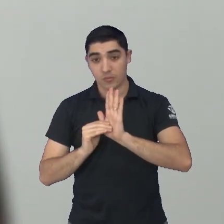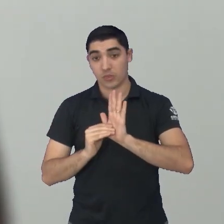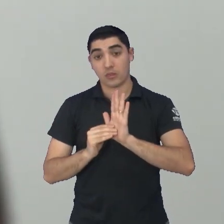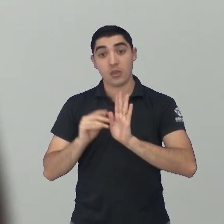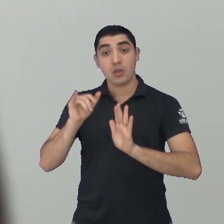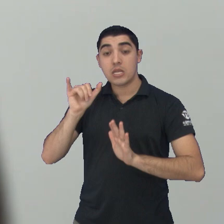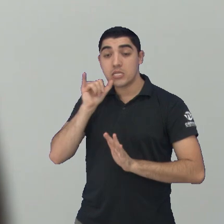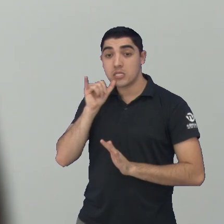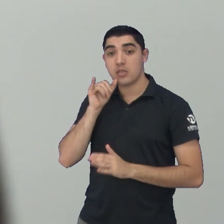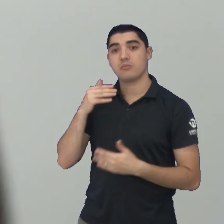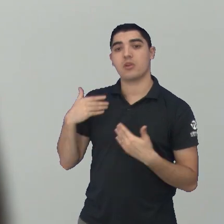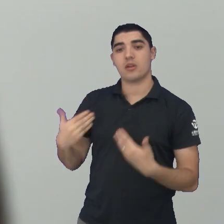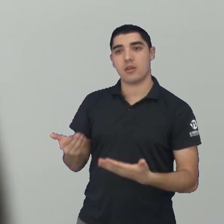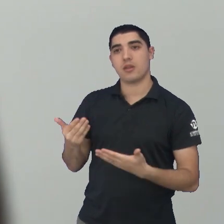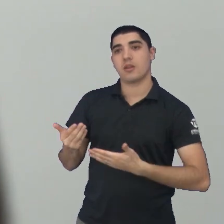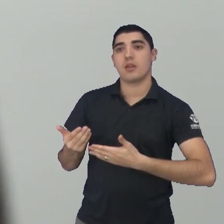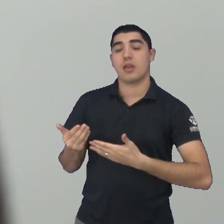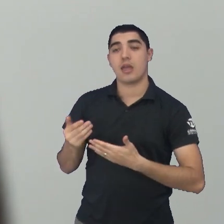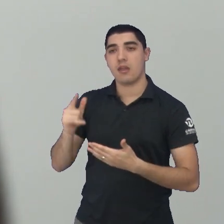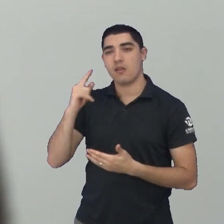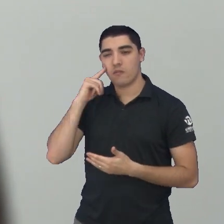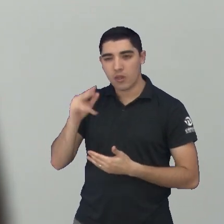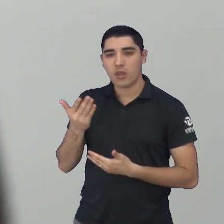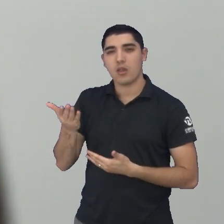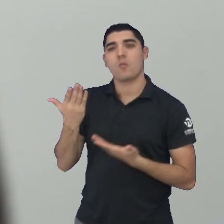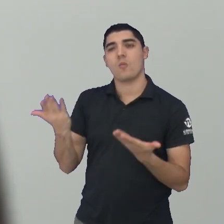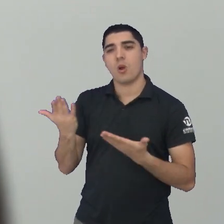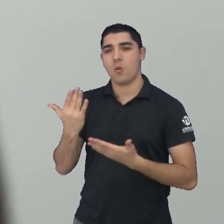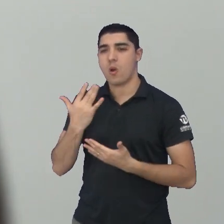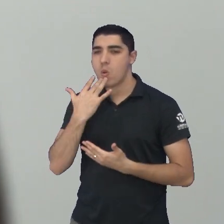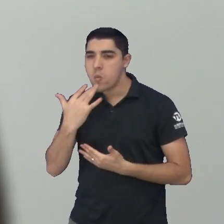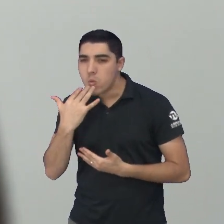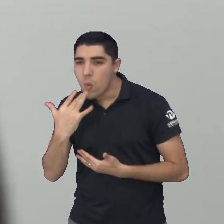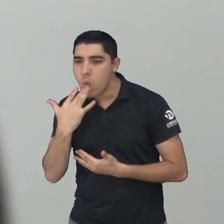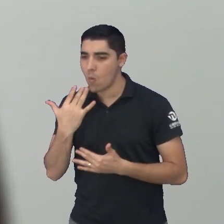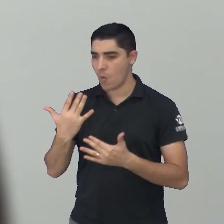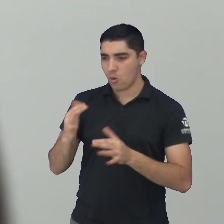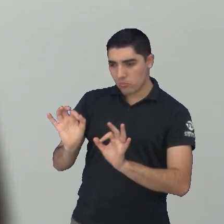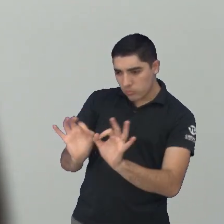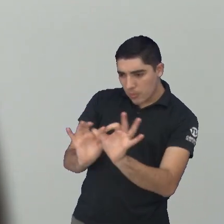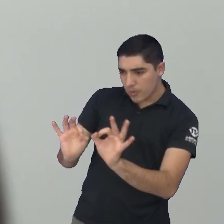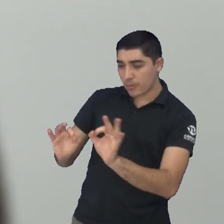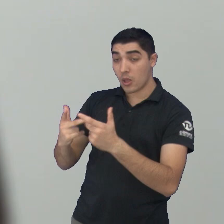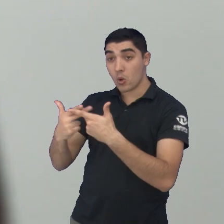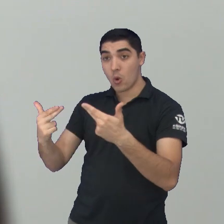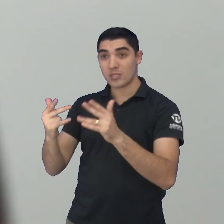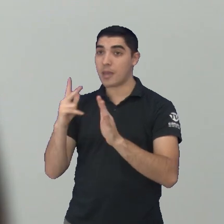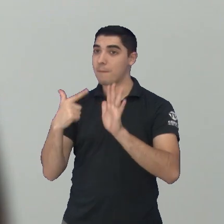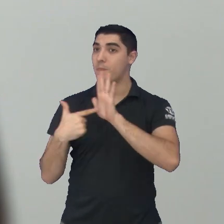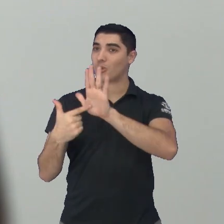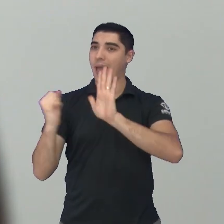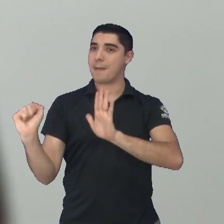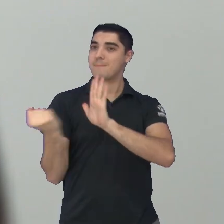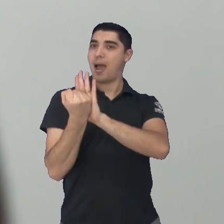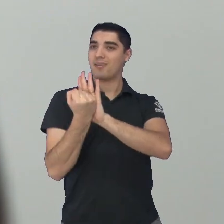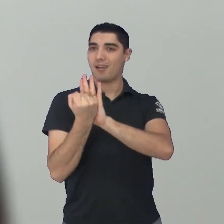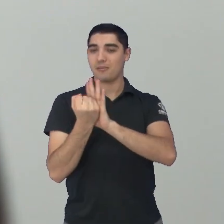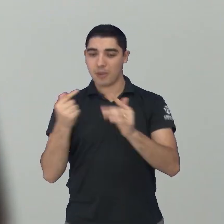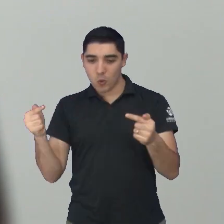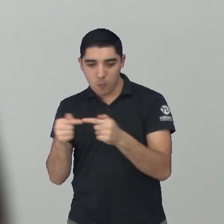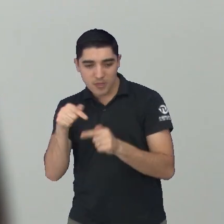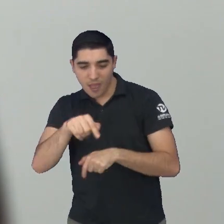que ele vai desenvolver, as cores, tudo que ele quer transparecer com relação ao que ele vai servir,